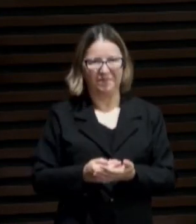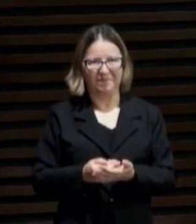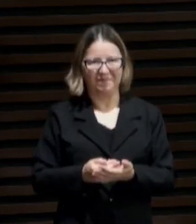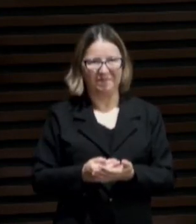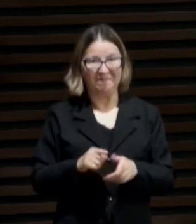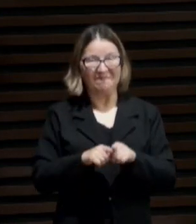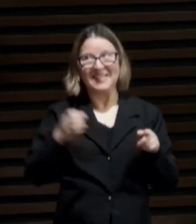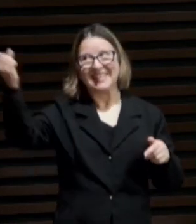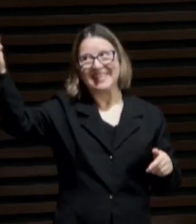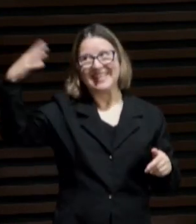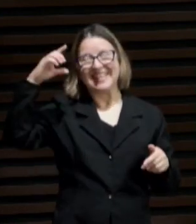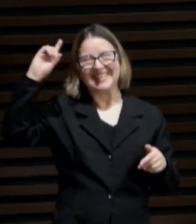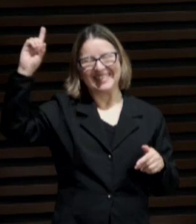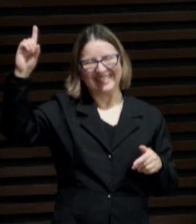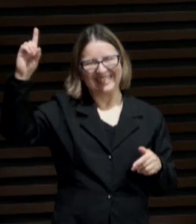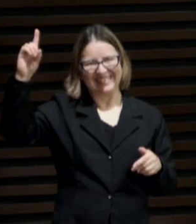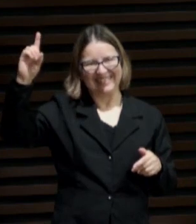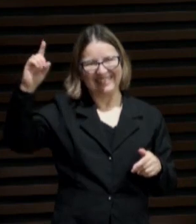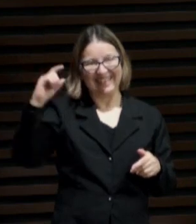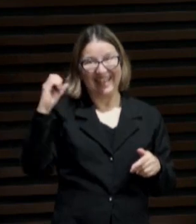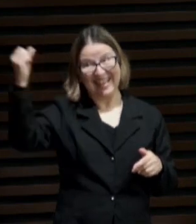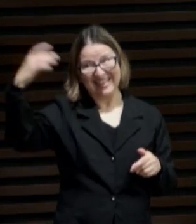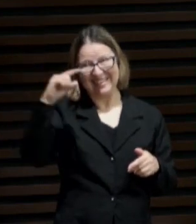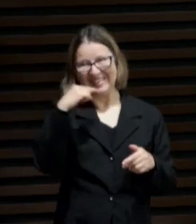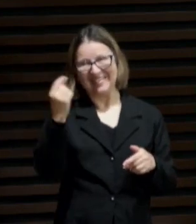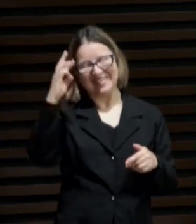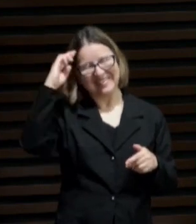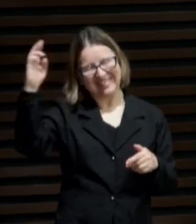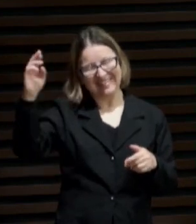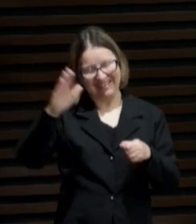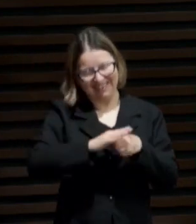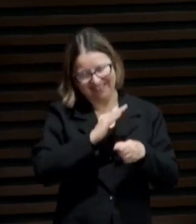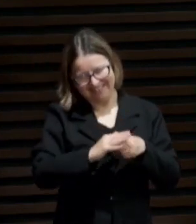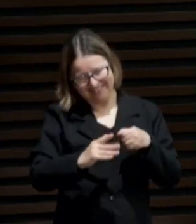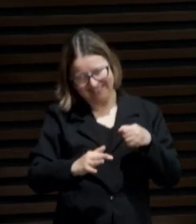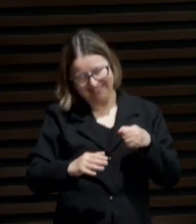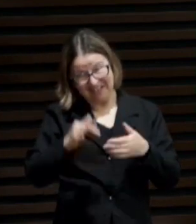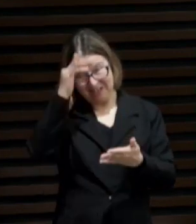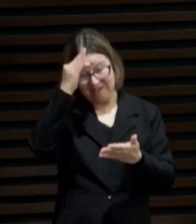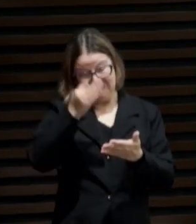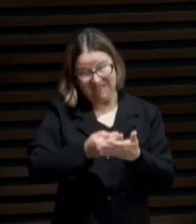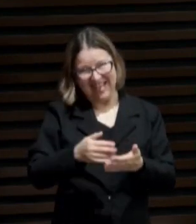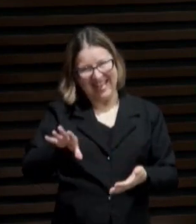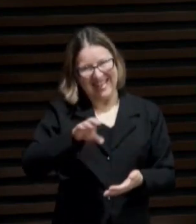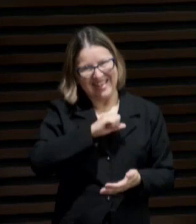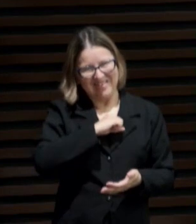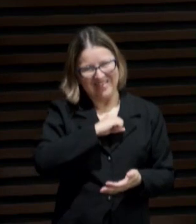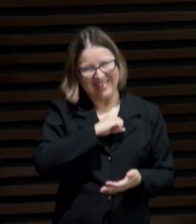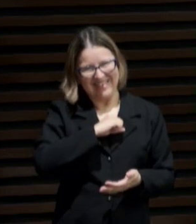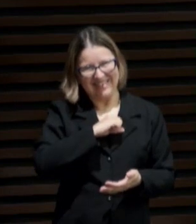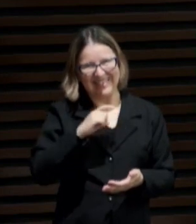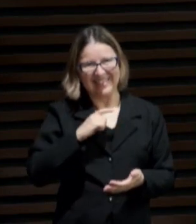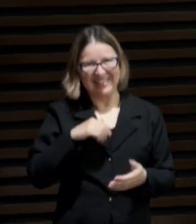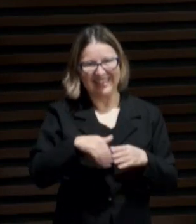Transbordou, porém, a graça do nosso Senhor com fé e com amor que há em Cristo Jesus. Meus queridos, nós temos graça